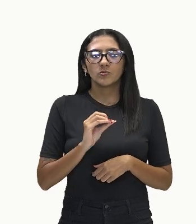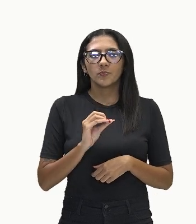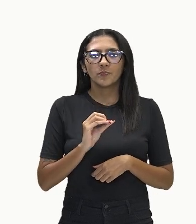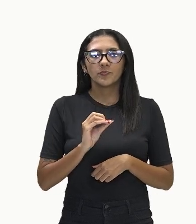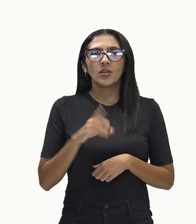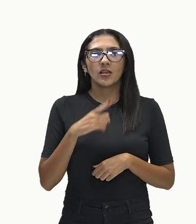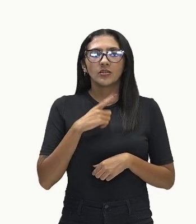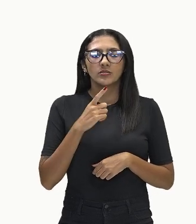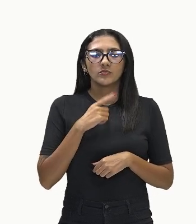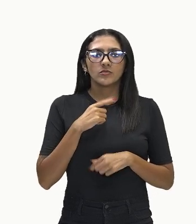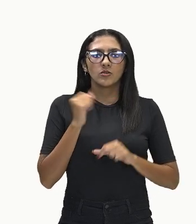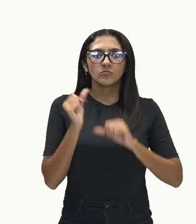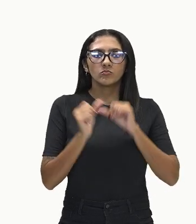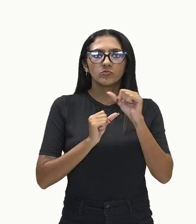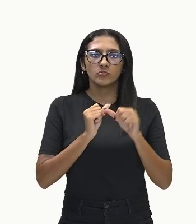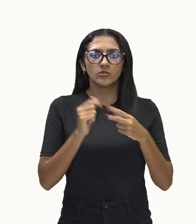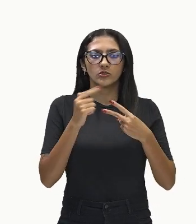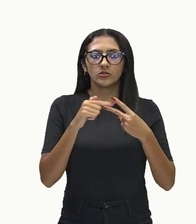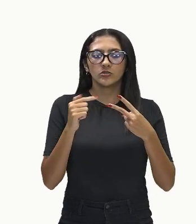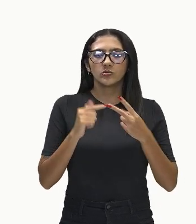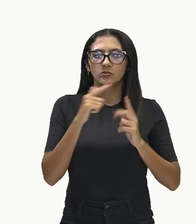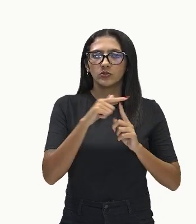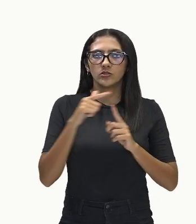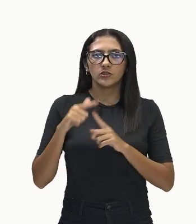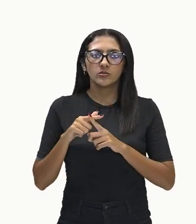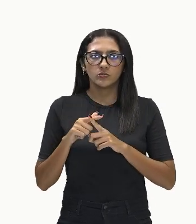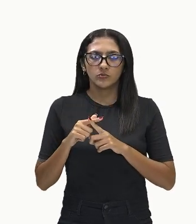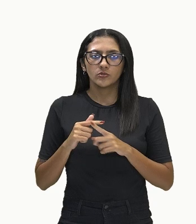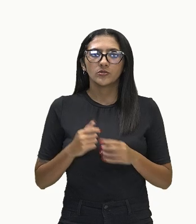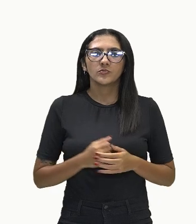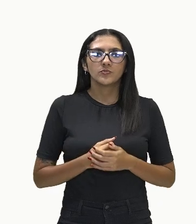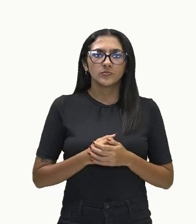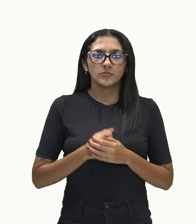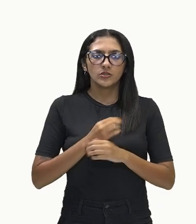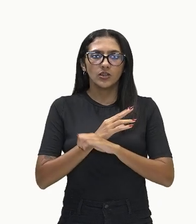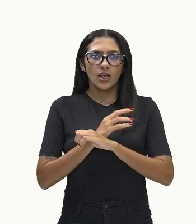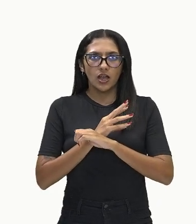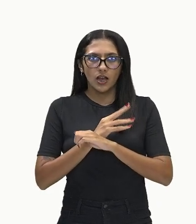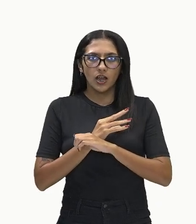a ação de 2 sucos gástricos. O que é o quimo?